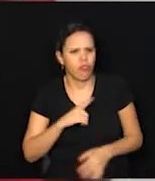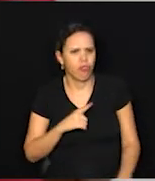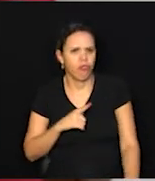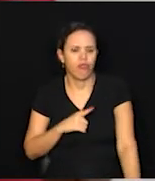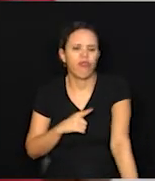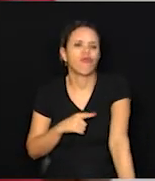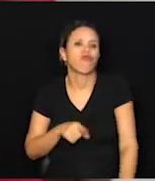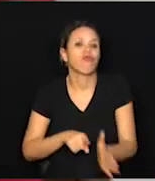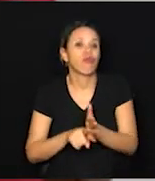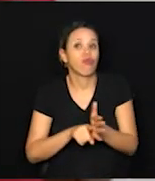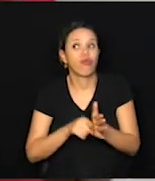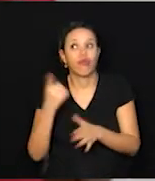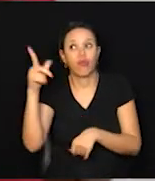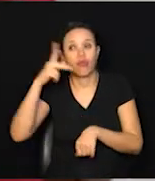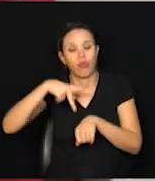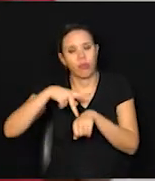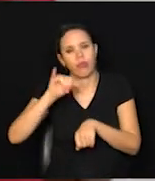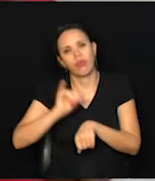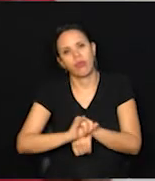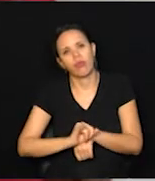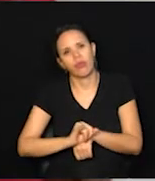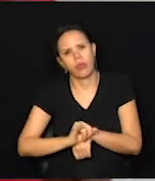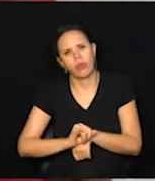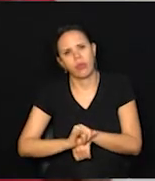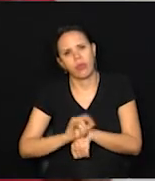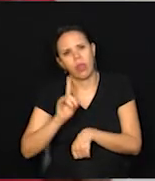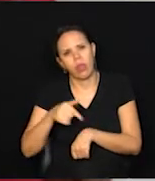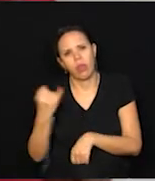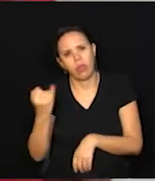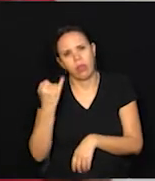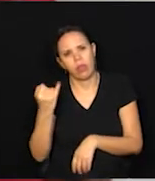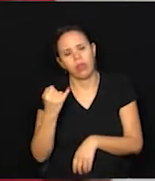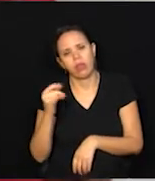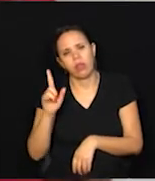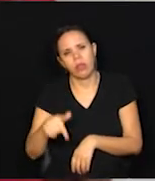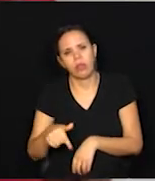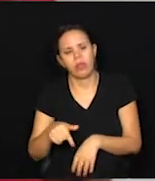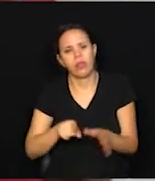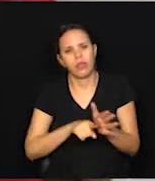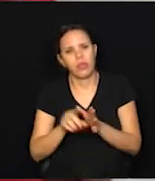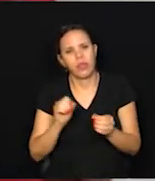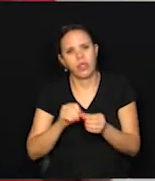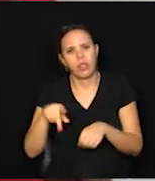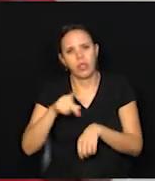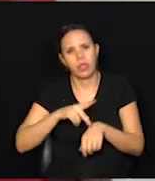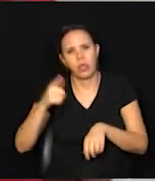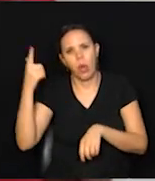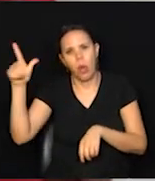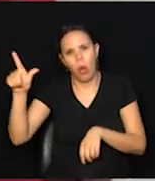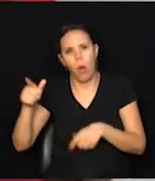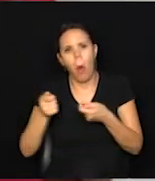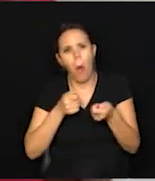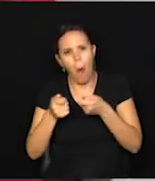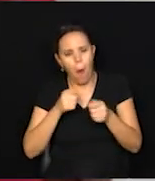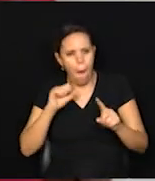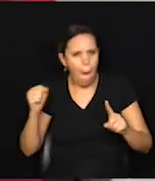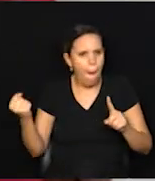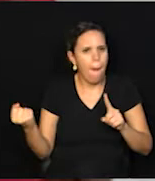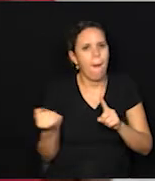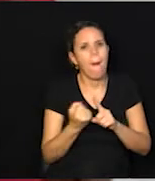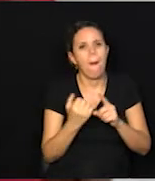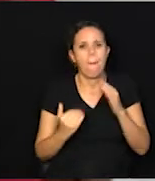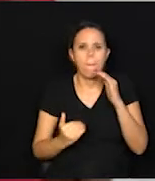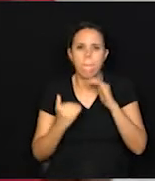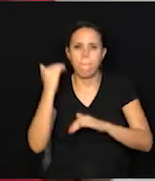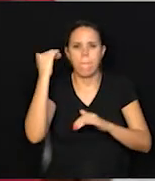estudos internacionais em que, pese estes terem sido realizados em países que têm um controle social muito maior do que